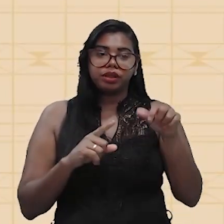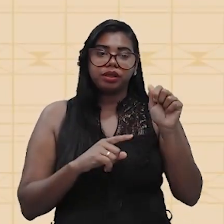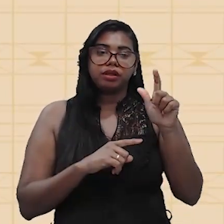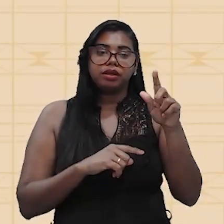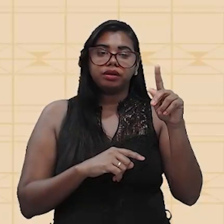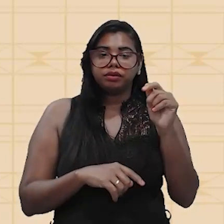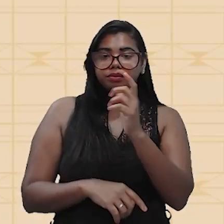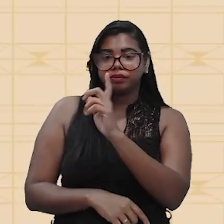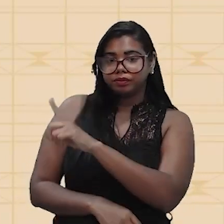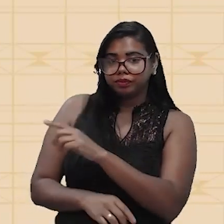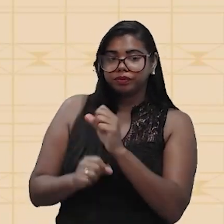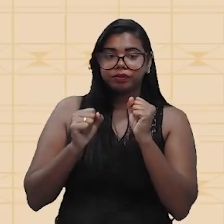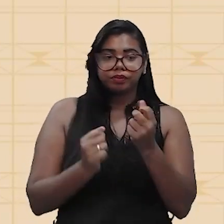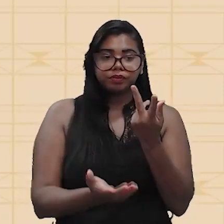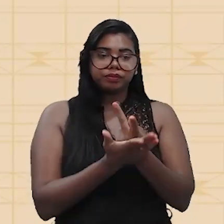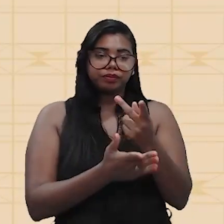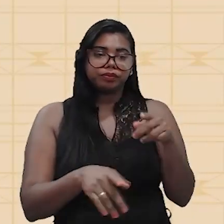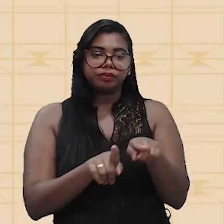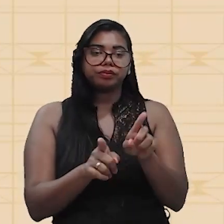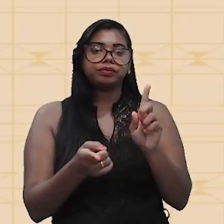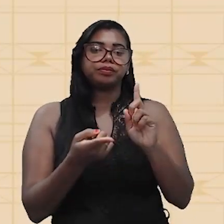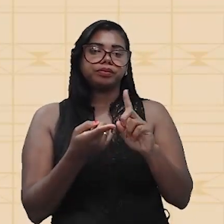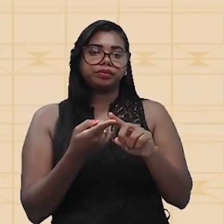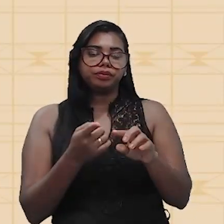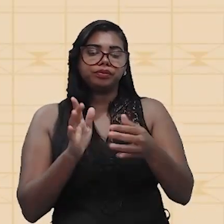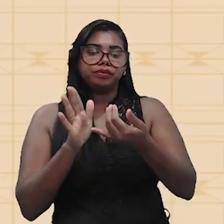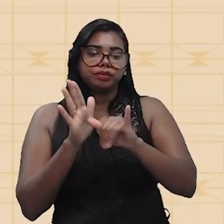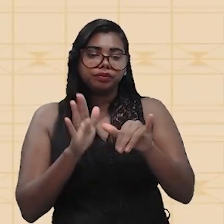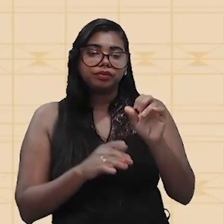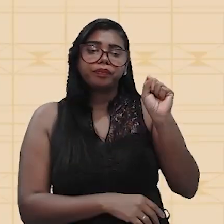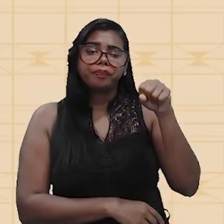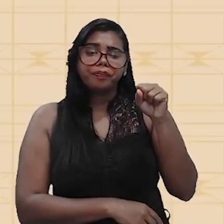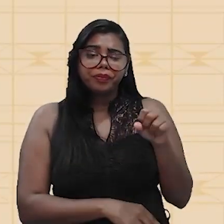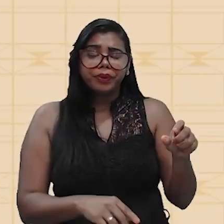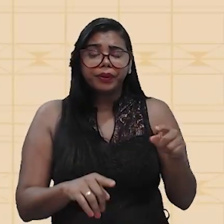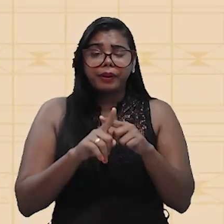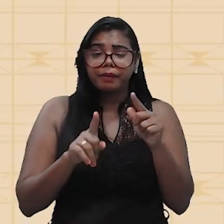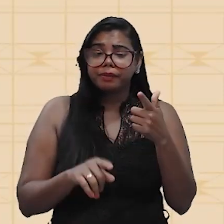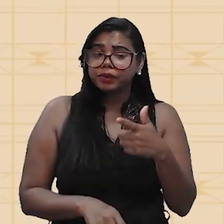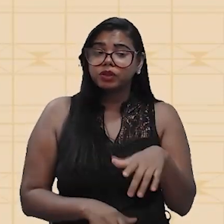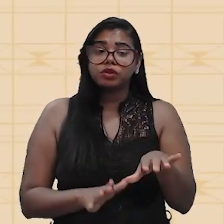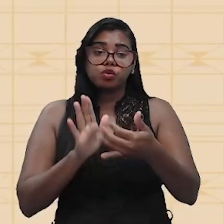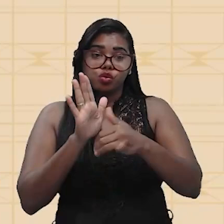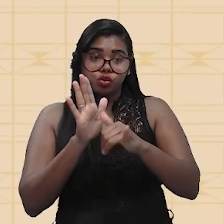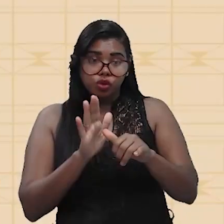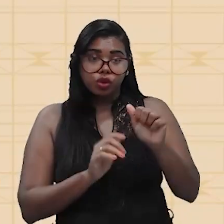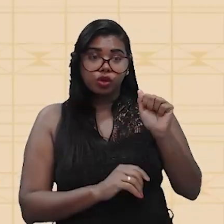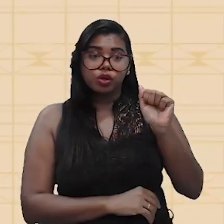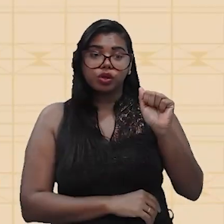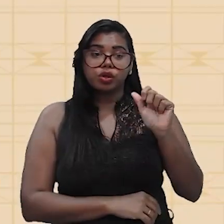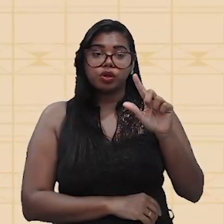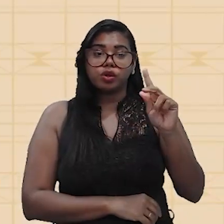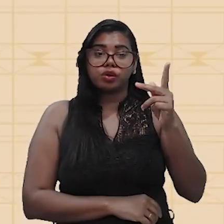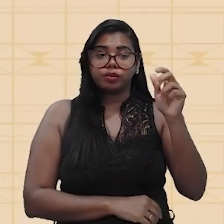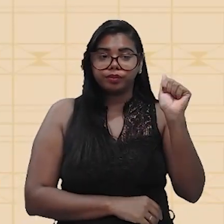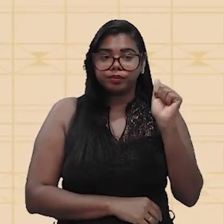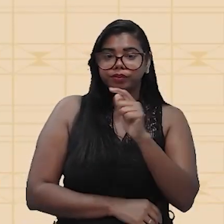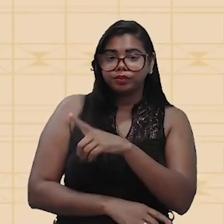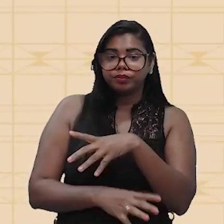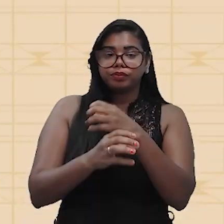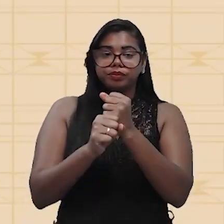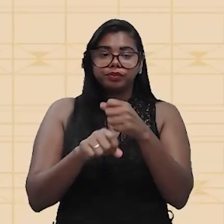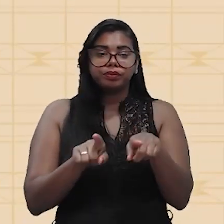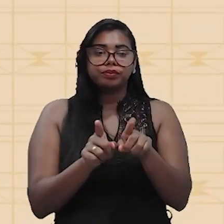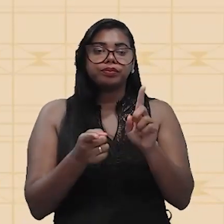que um receptor seja maior do que um gerador? Sim, mas não sendo o gerador alfa, que é o principal. E a soma deles nunca pode ser